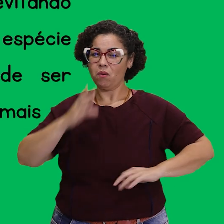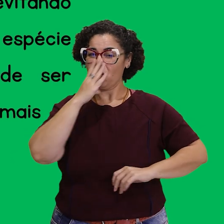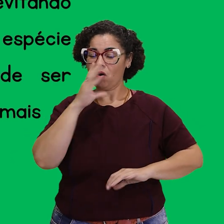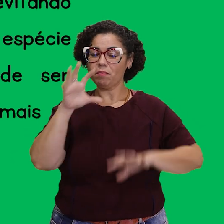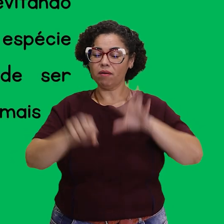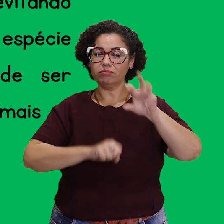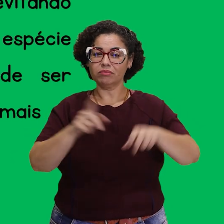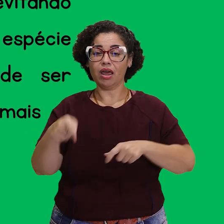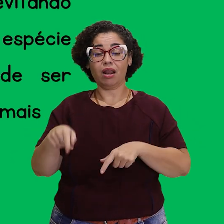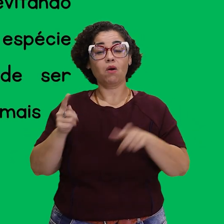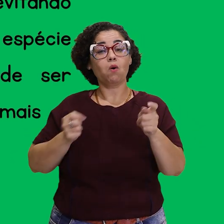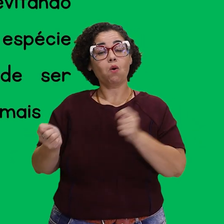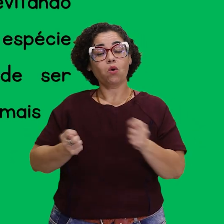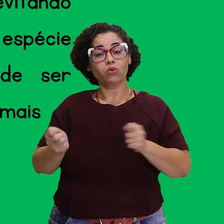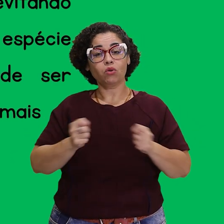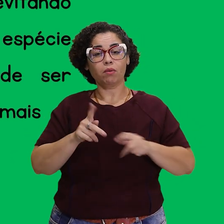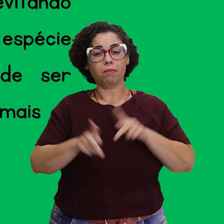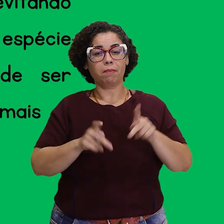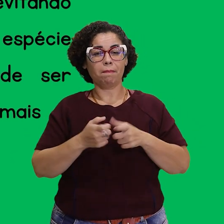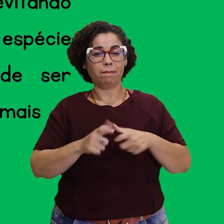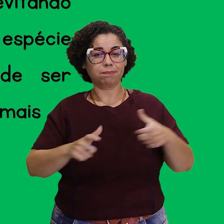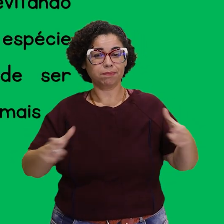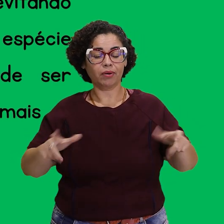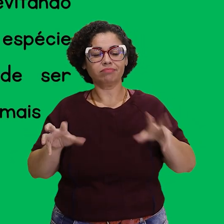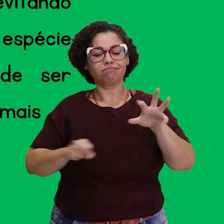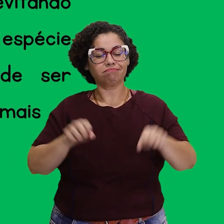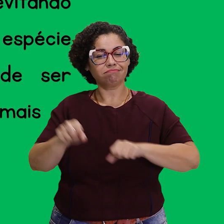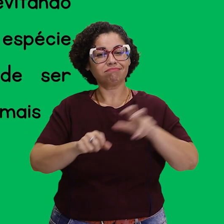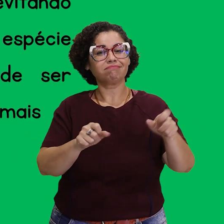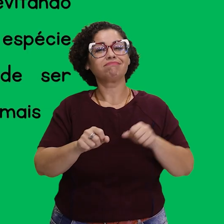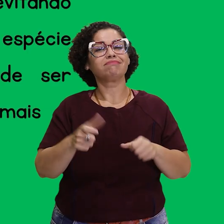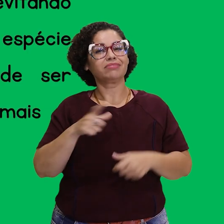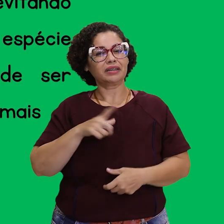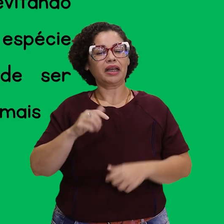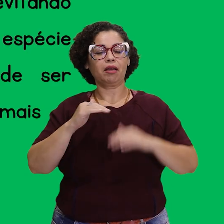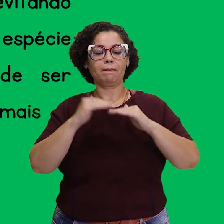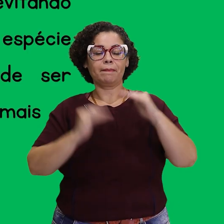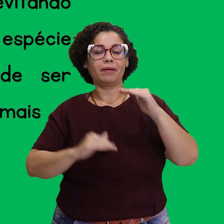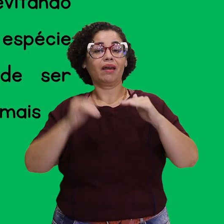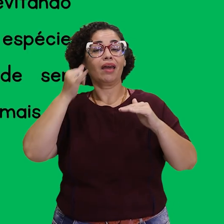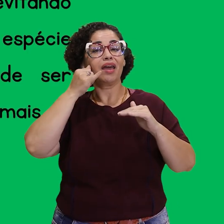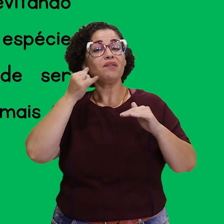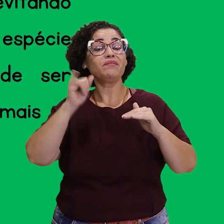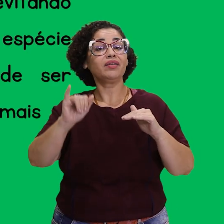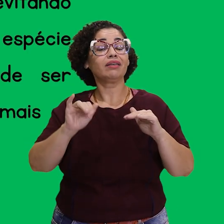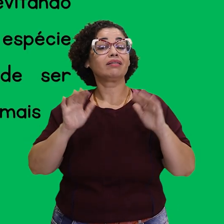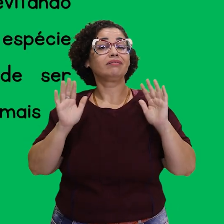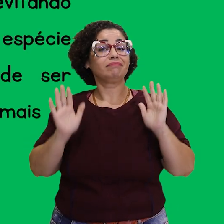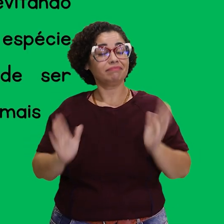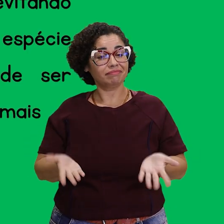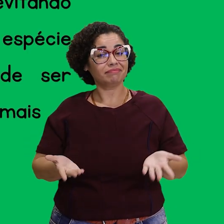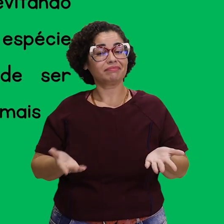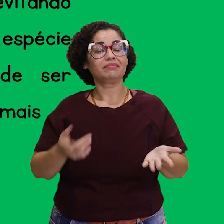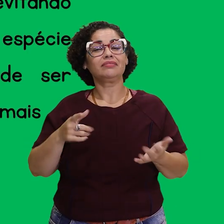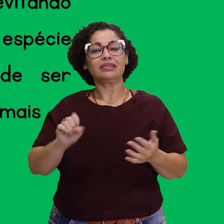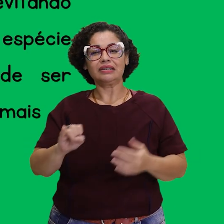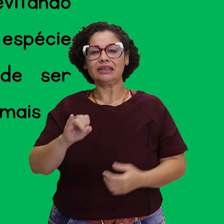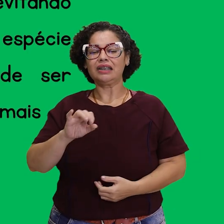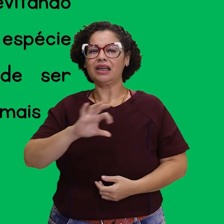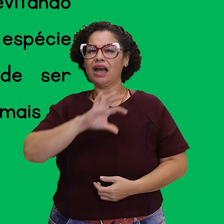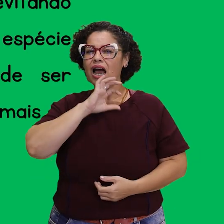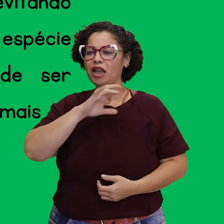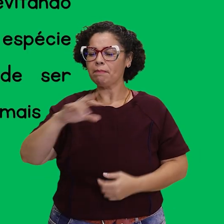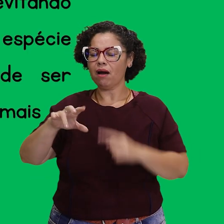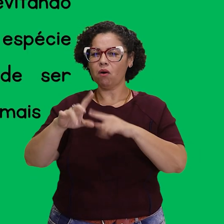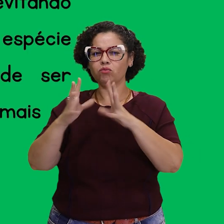e lobos, controlam a população de outros animais, evitando desequilíbrios. Quando uma